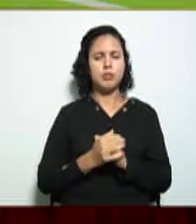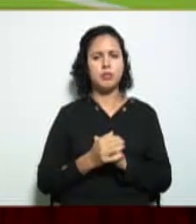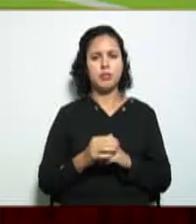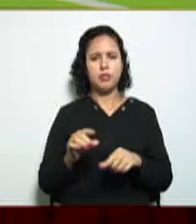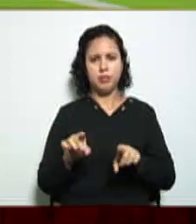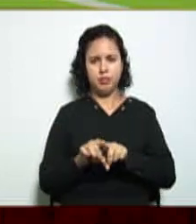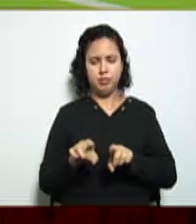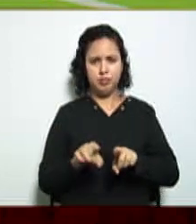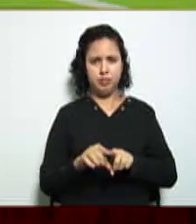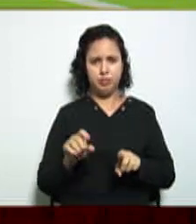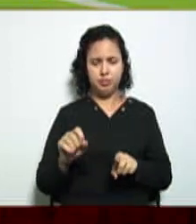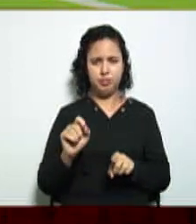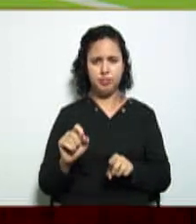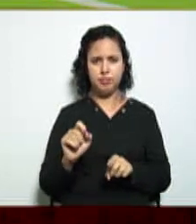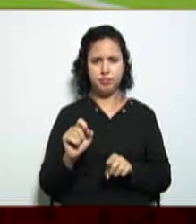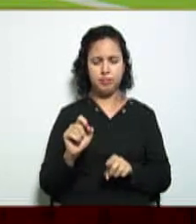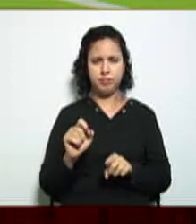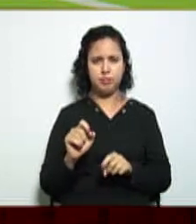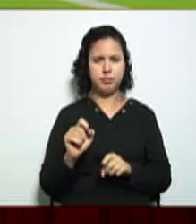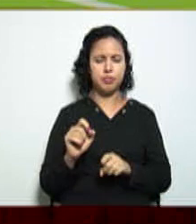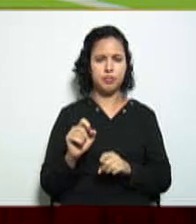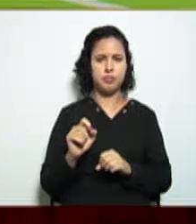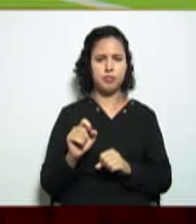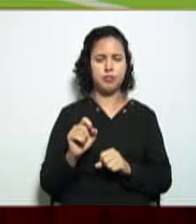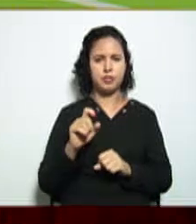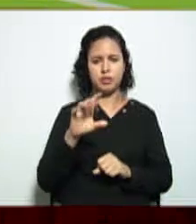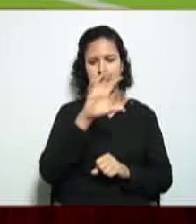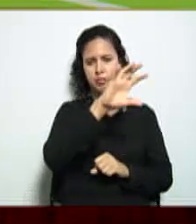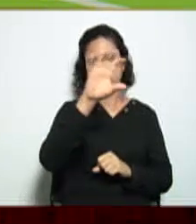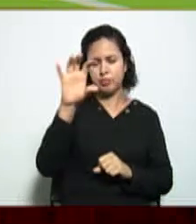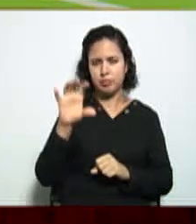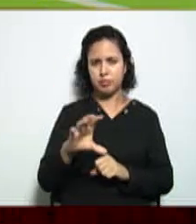aqui, deixa eu visualizar. Com relação aos ramos do